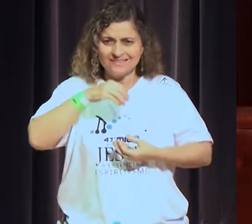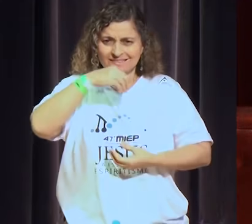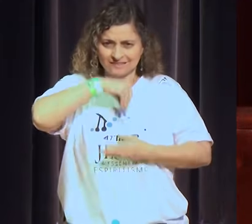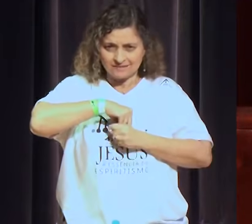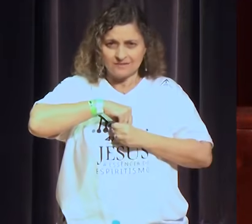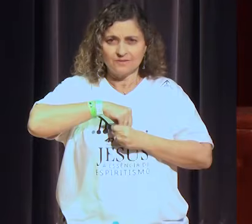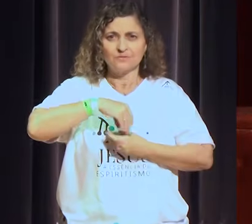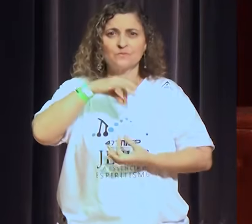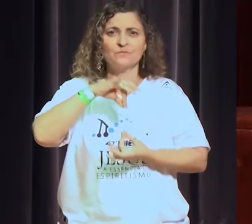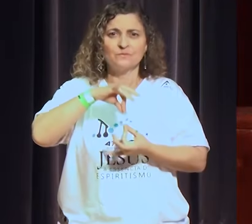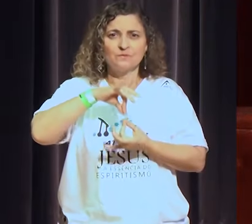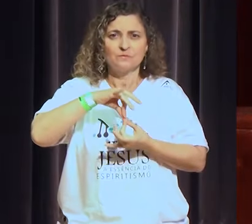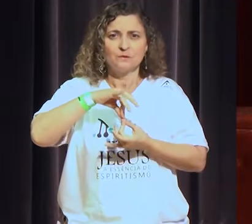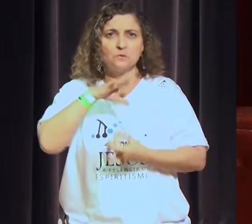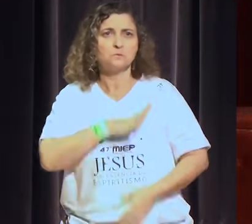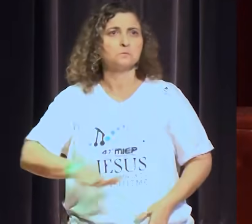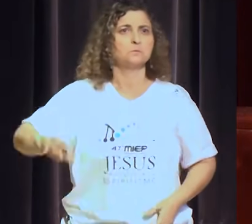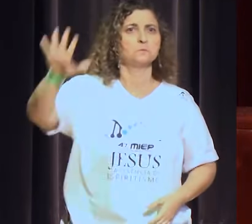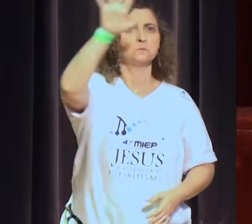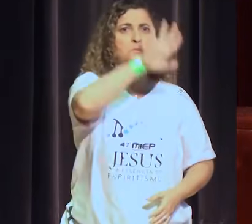universalidade.